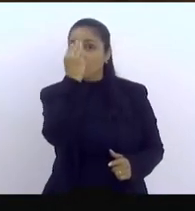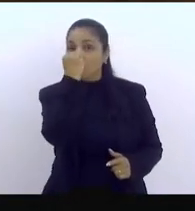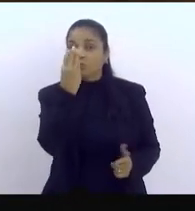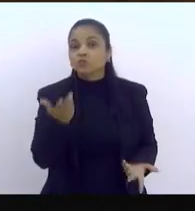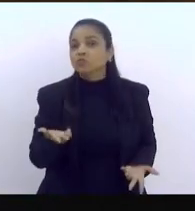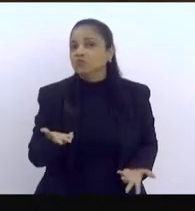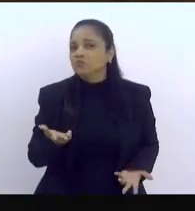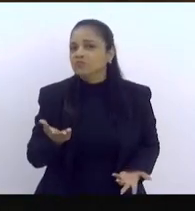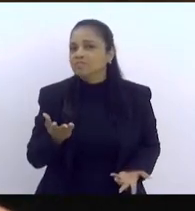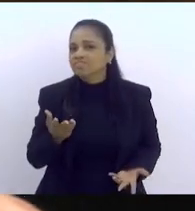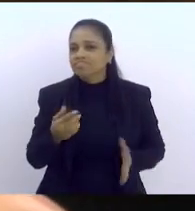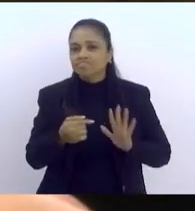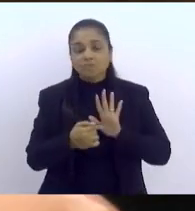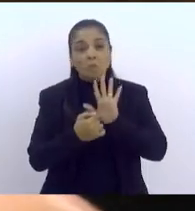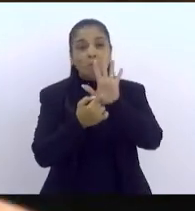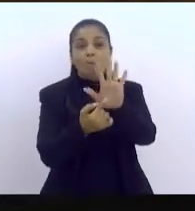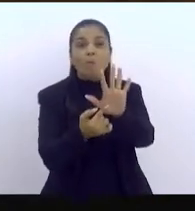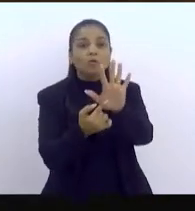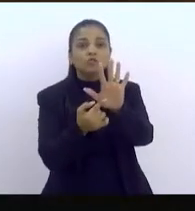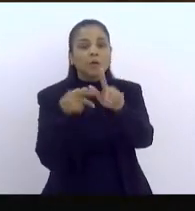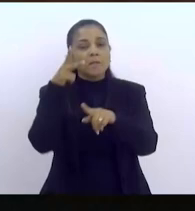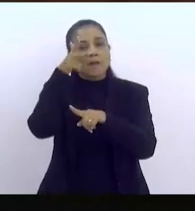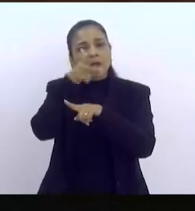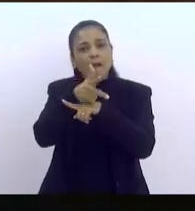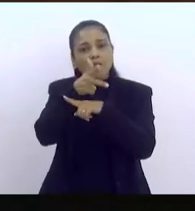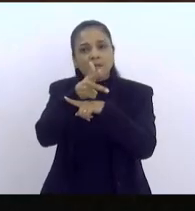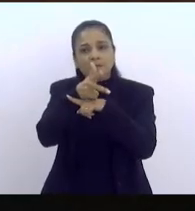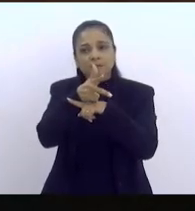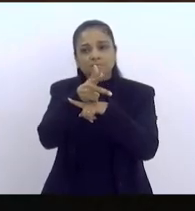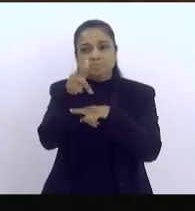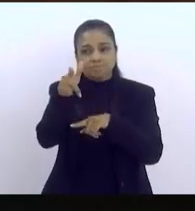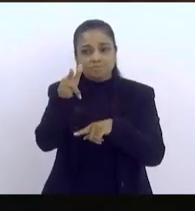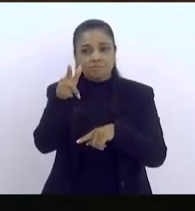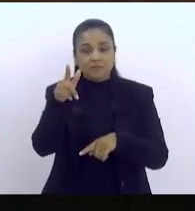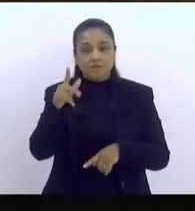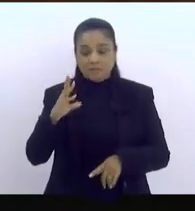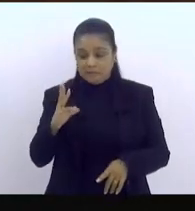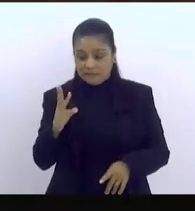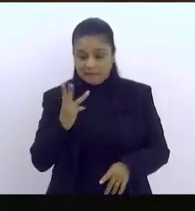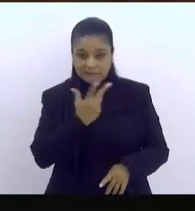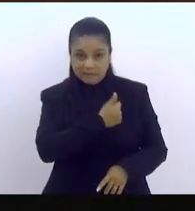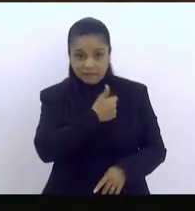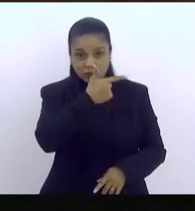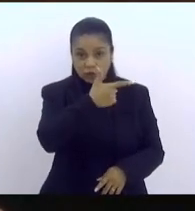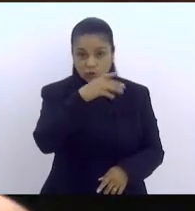mais visível para a câmera. Uma trans em 2015,